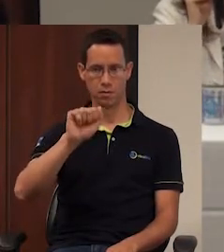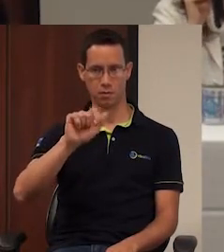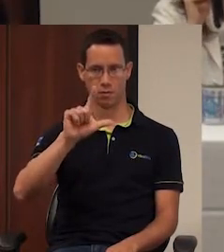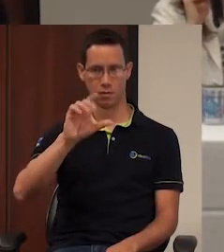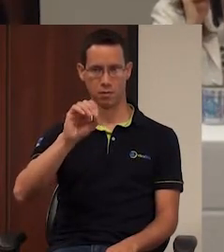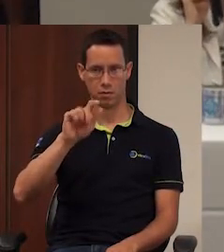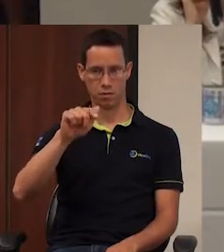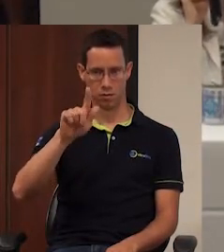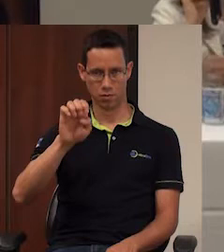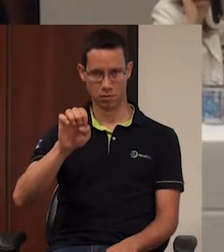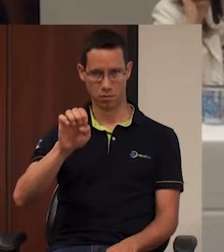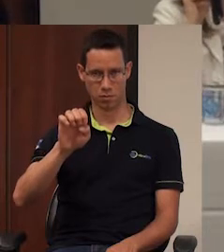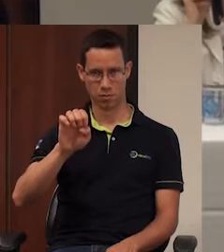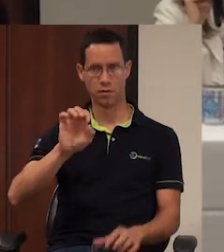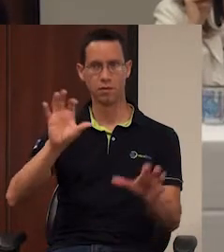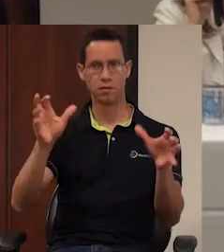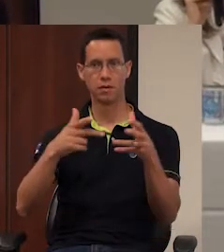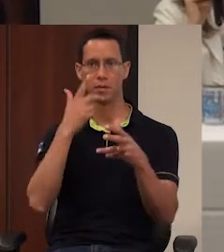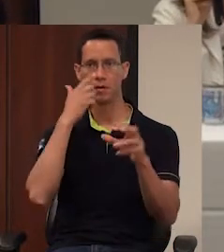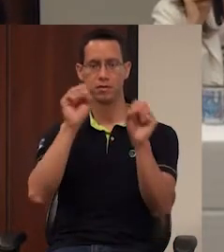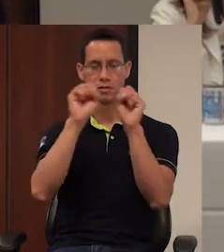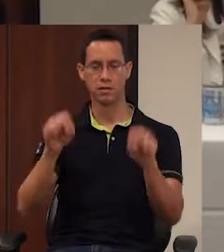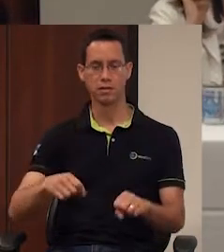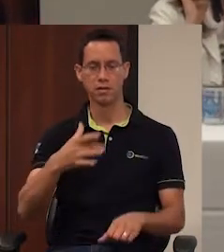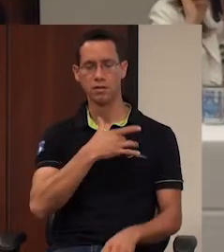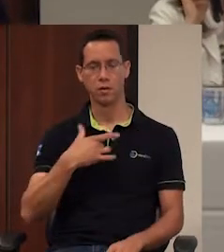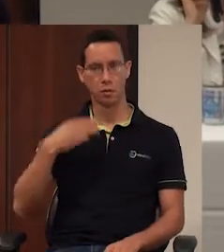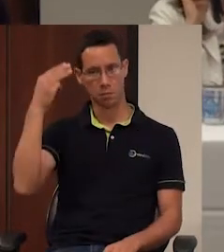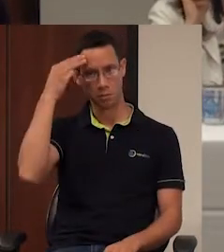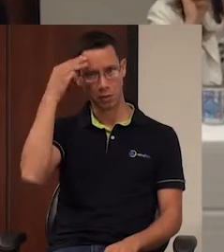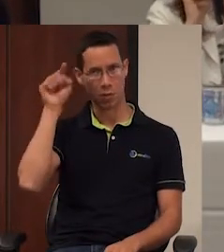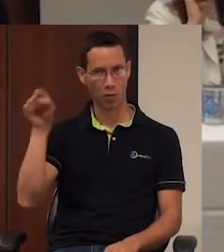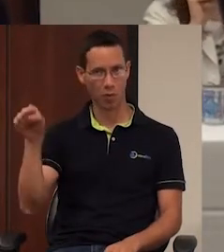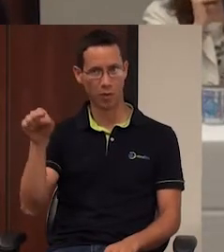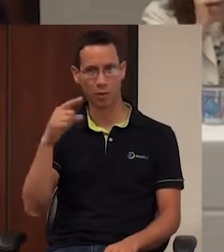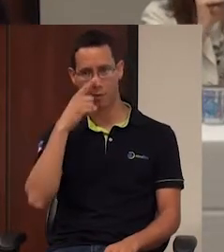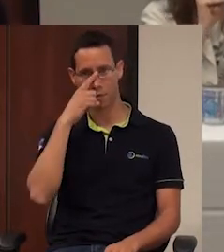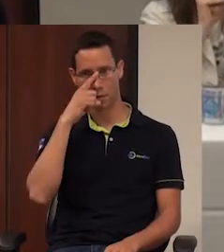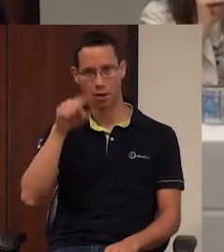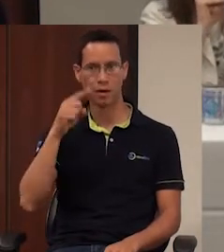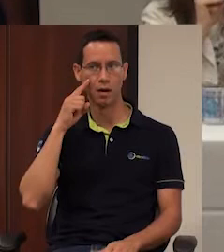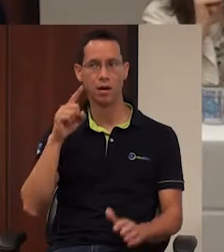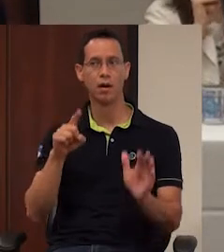uma alternativa, pessoal, dentro do sistema de saúde mental, para quê? Para apoiar